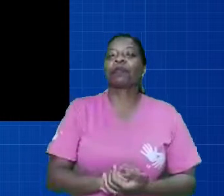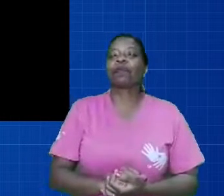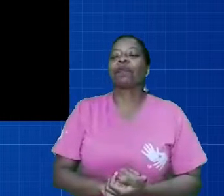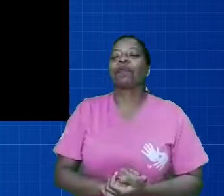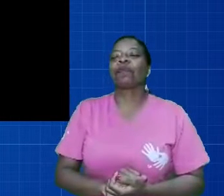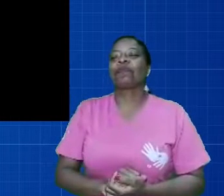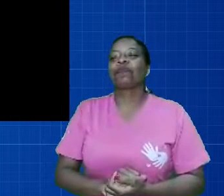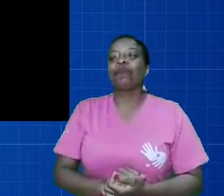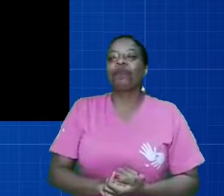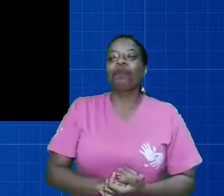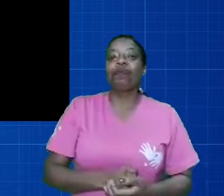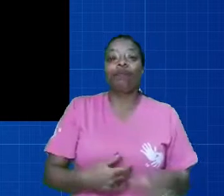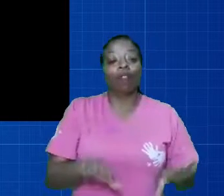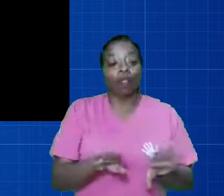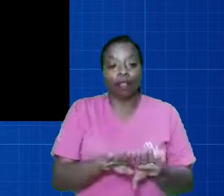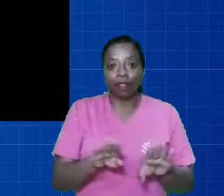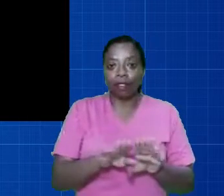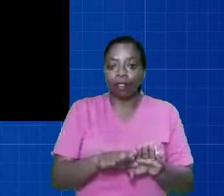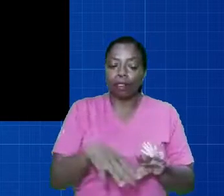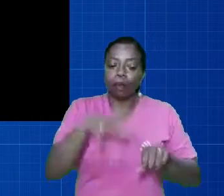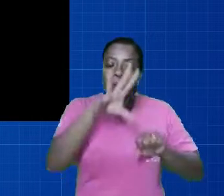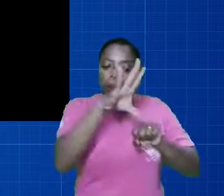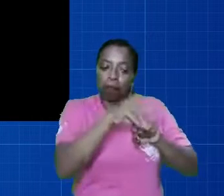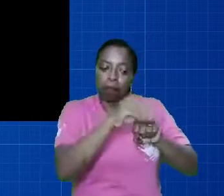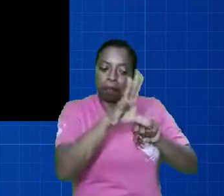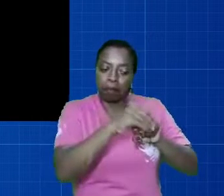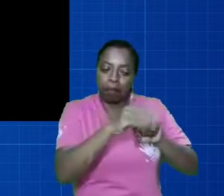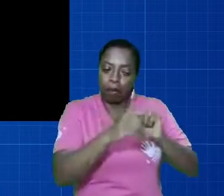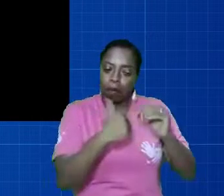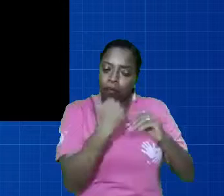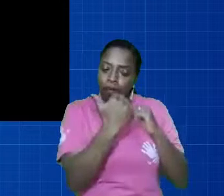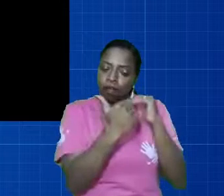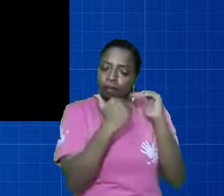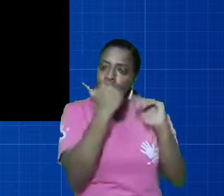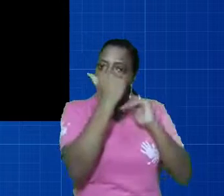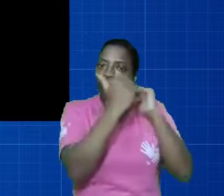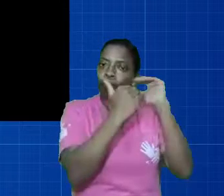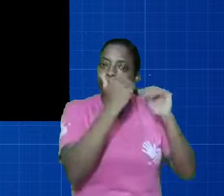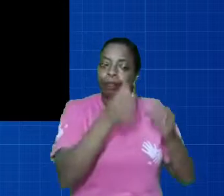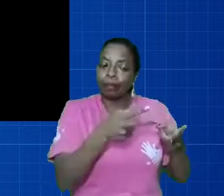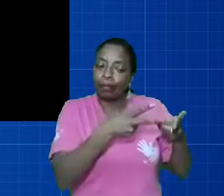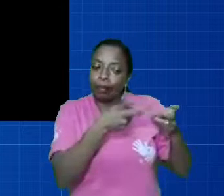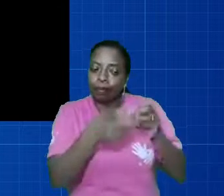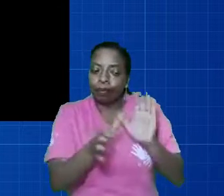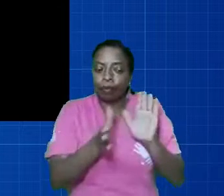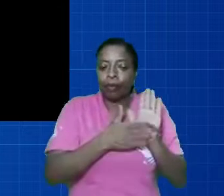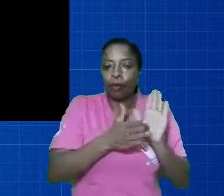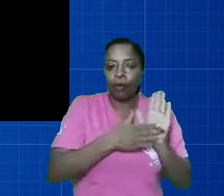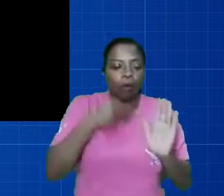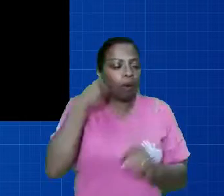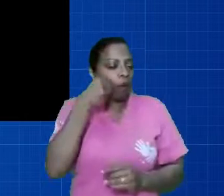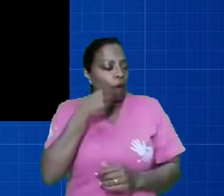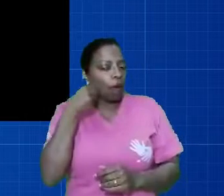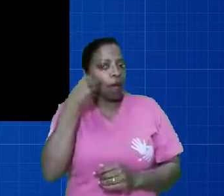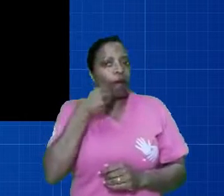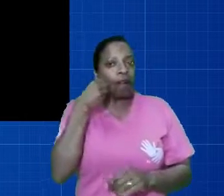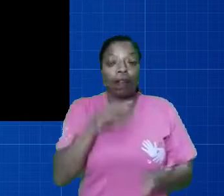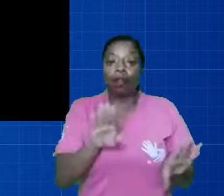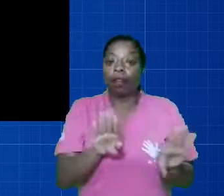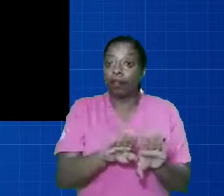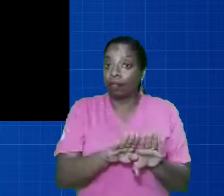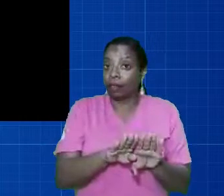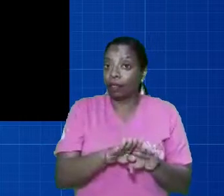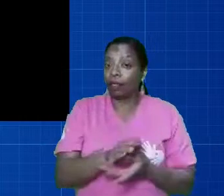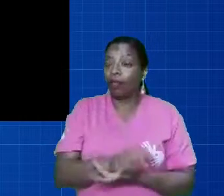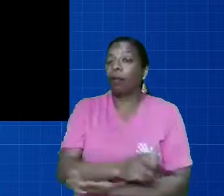Para sua elaboração do conhecimento, né, a partir dessas propostas e dessa experimentação. Então, ela usava os